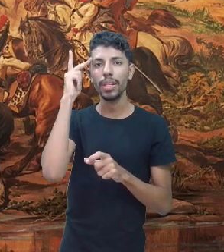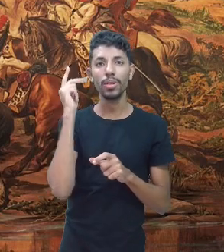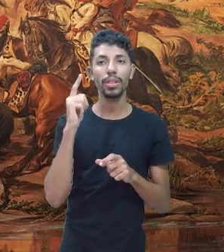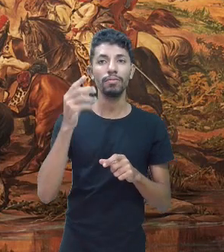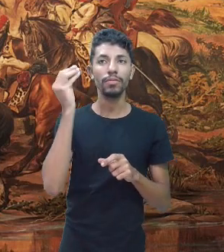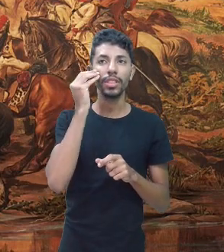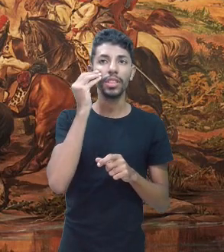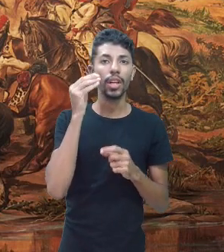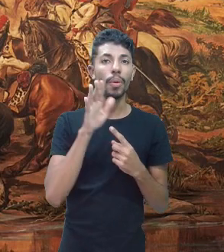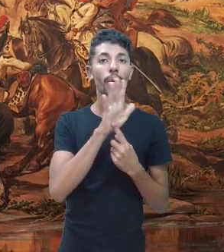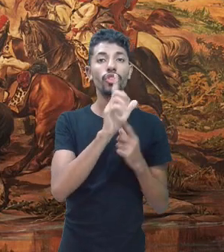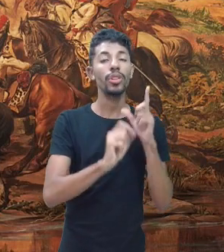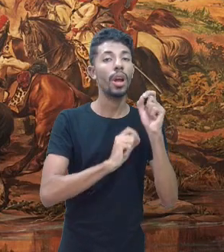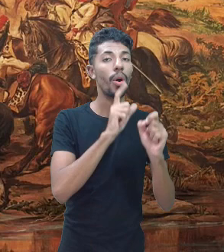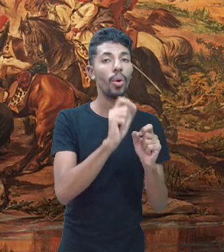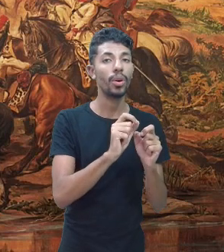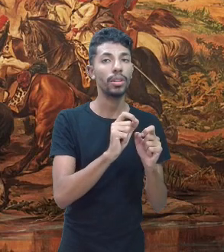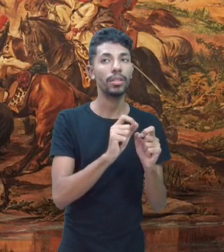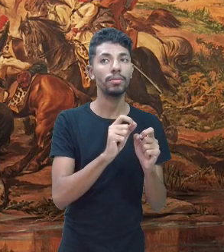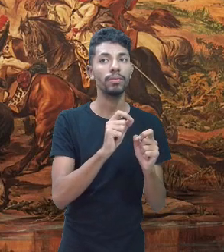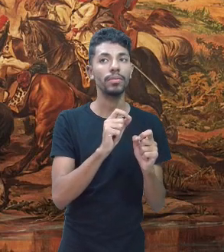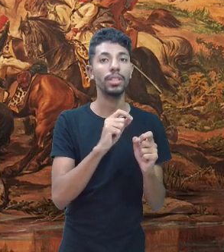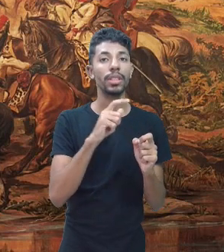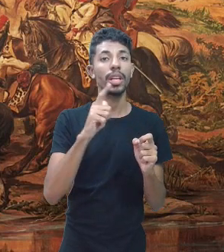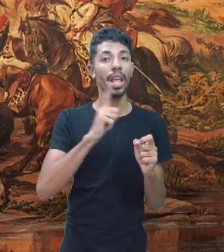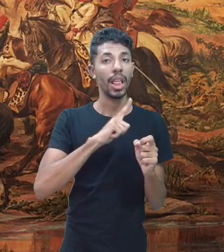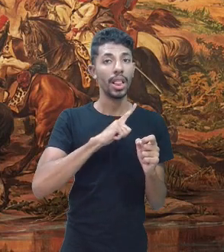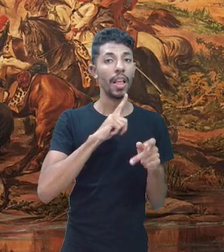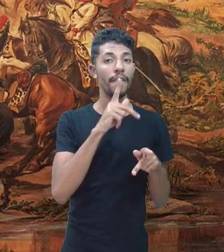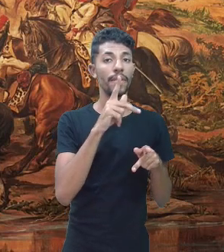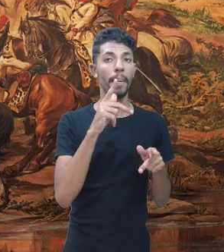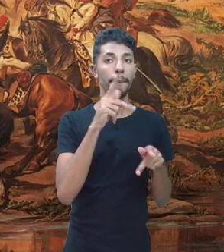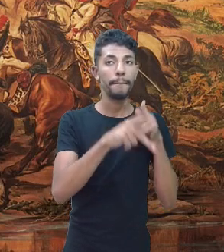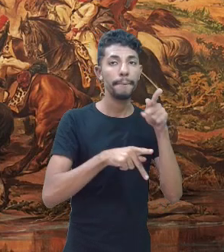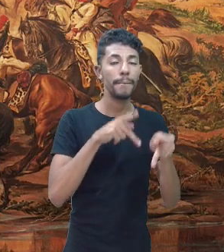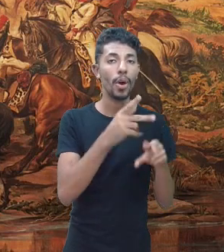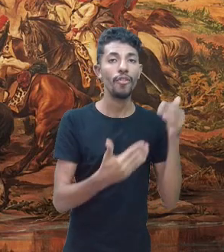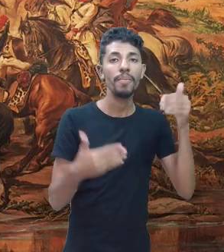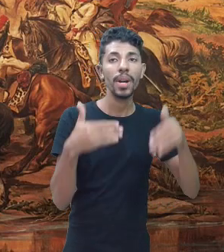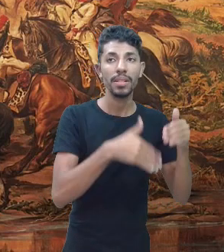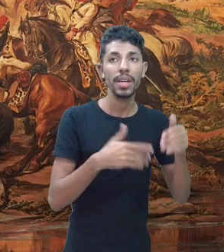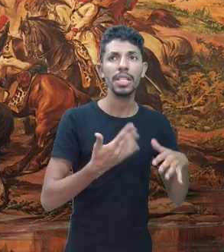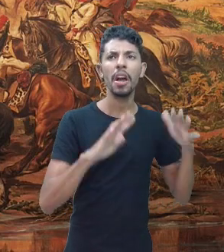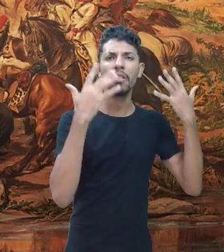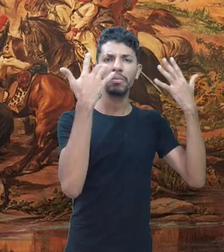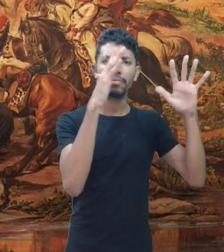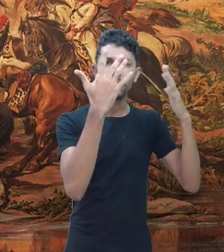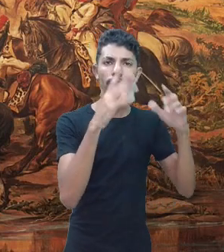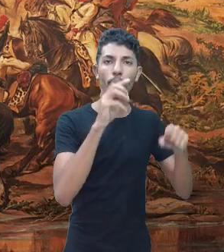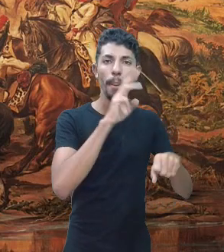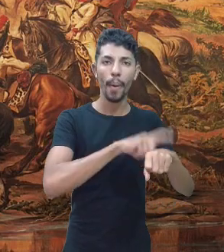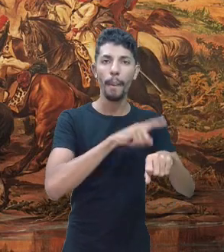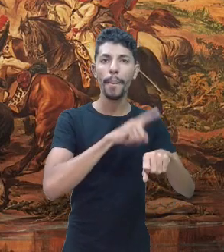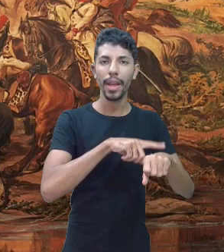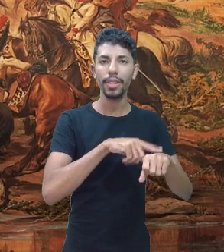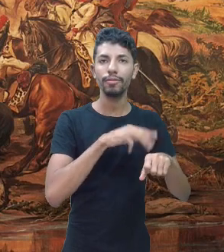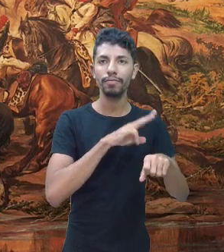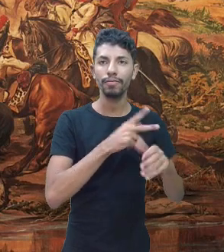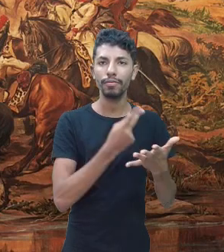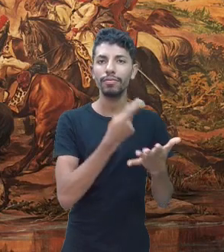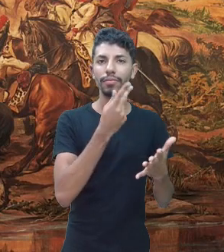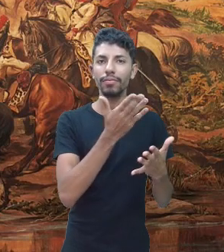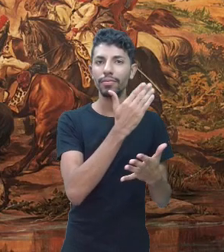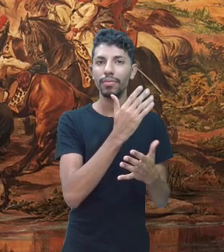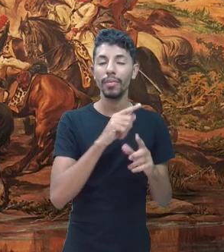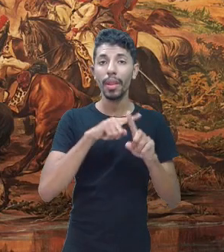independência que houve uma participação das pessoas que celebraram aquele momento, e um outro